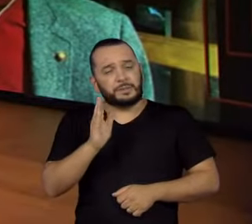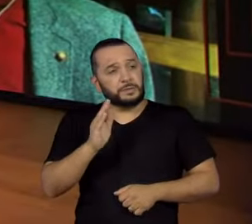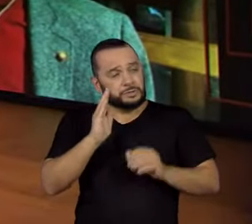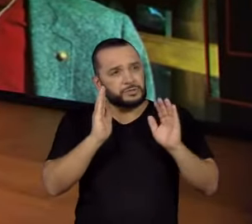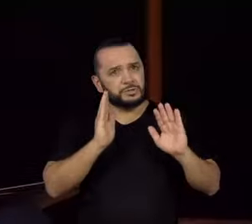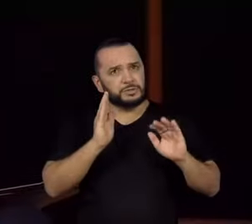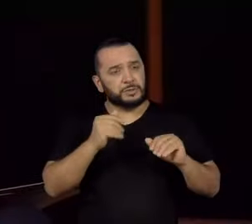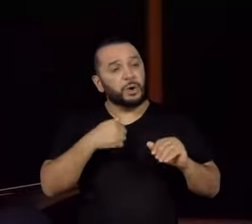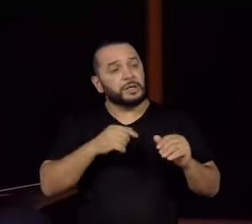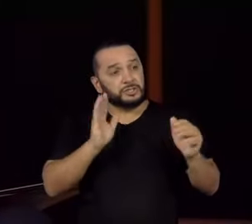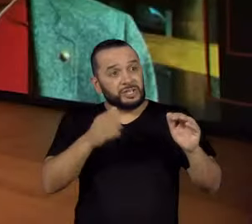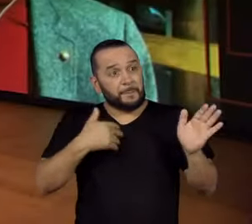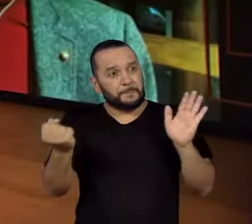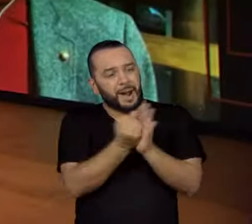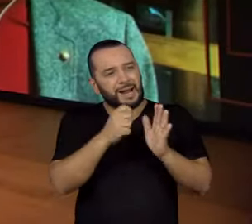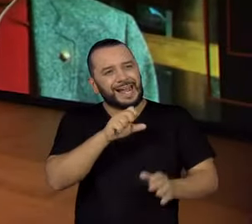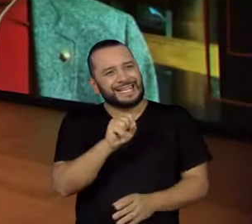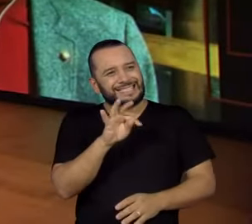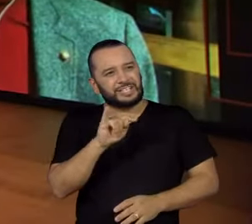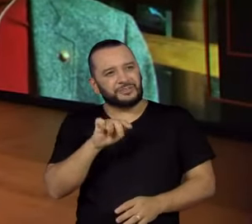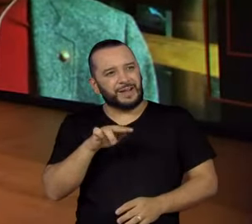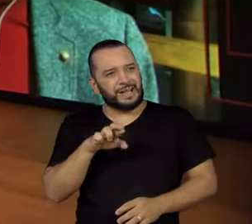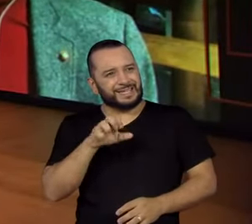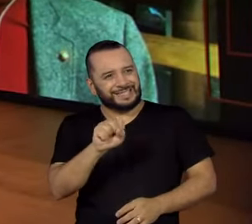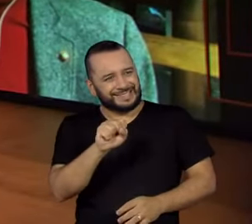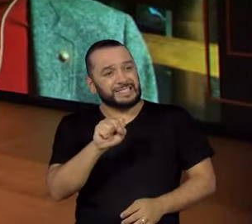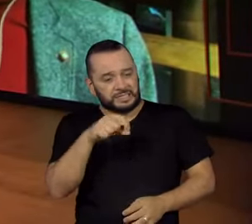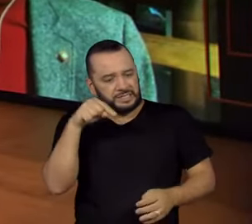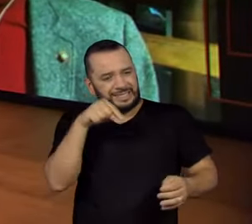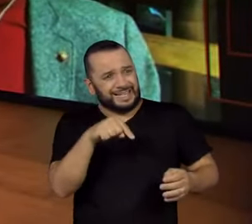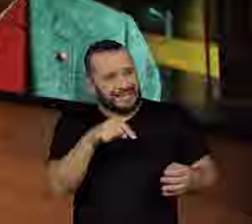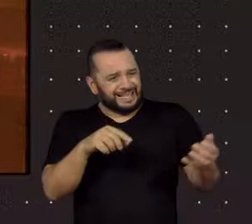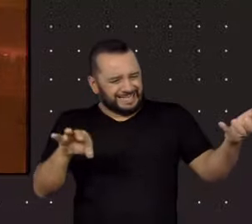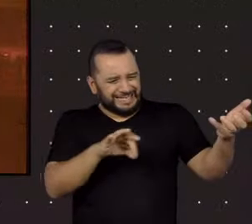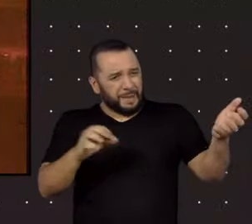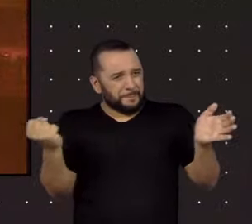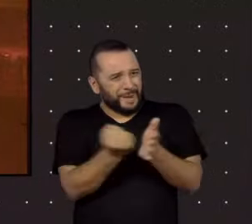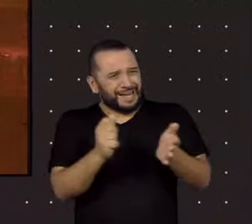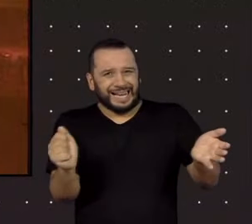hoje em dia tão caro? É porque o Antônio Stradivarius ele conseguiu